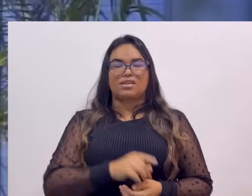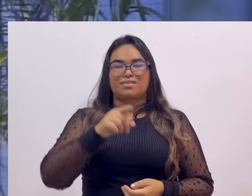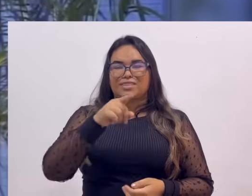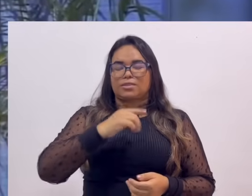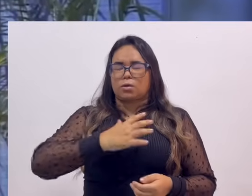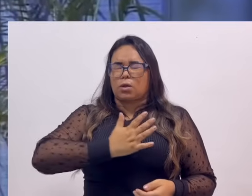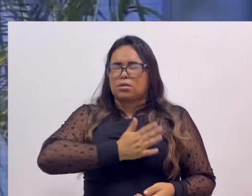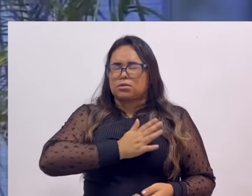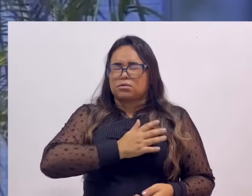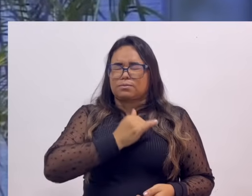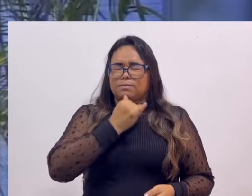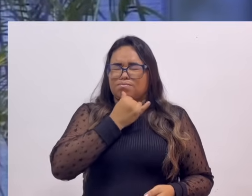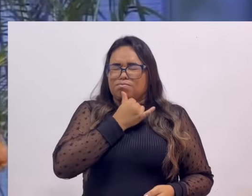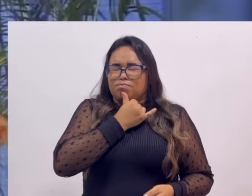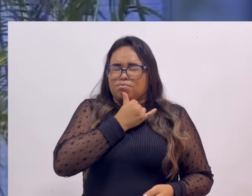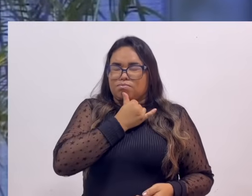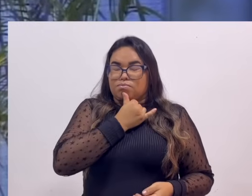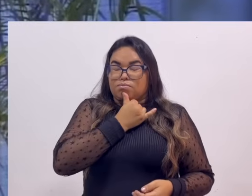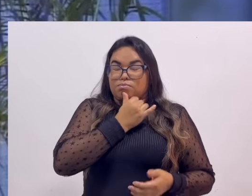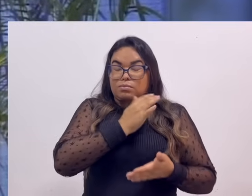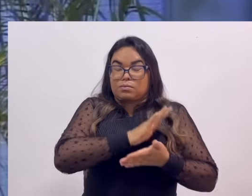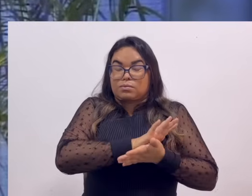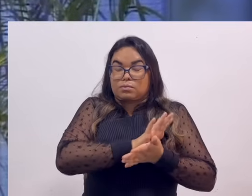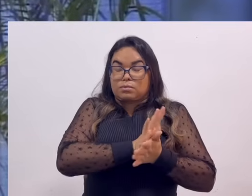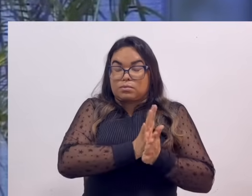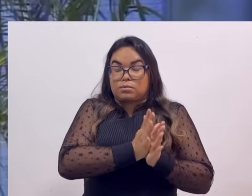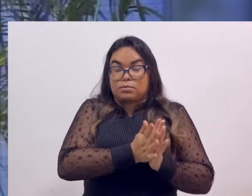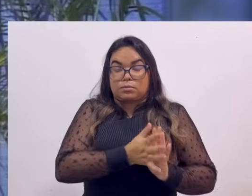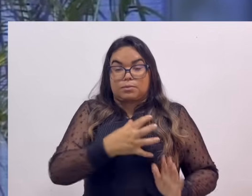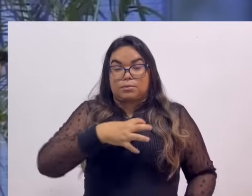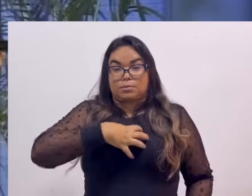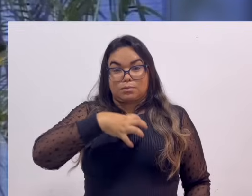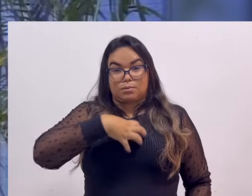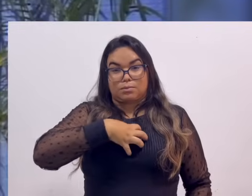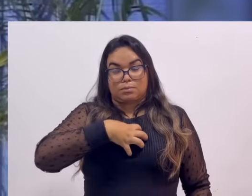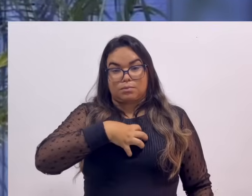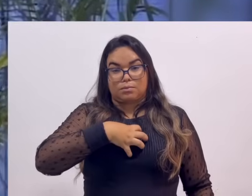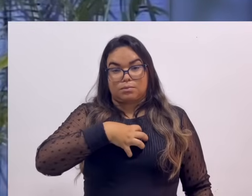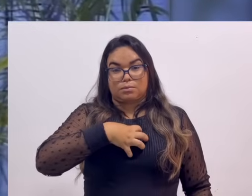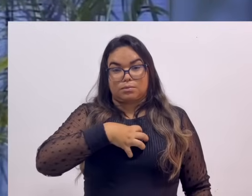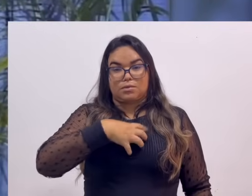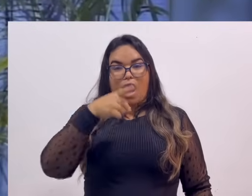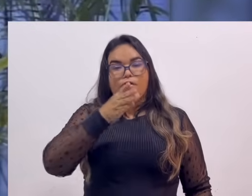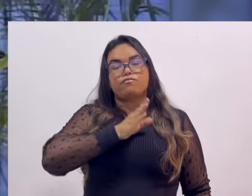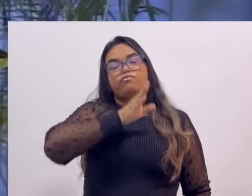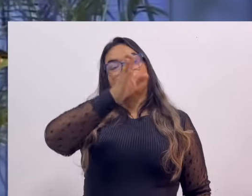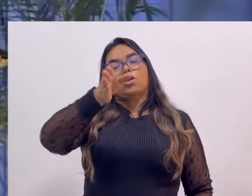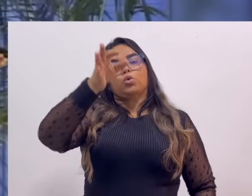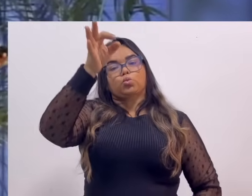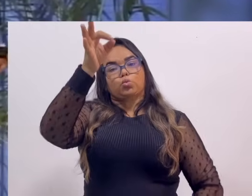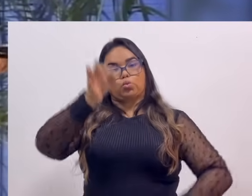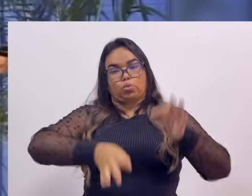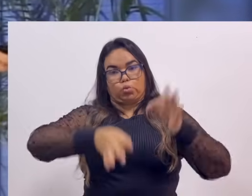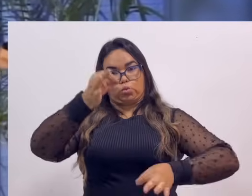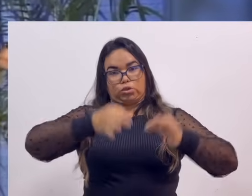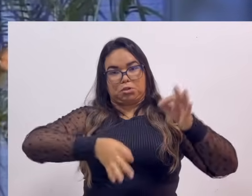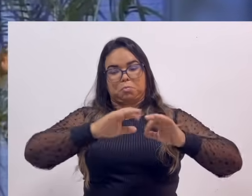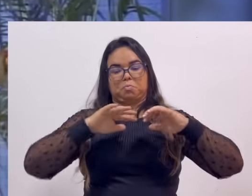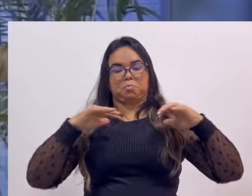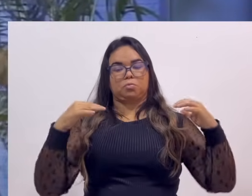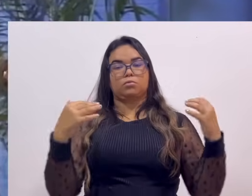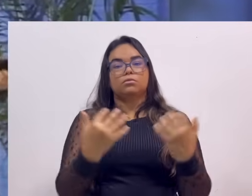destruído. Absolutamente devastado. E você chega ao tribunal e o juiz diz,